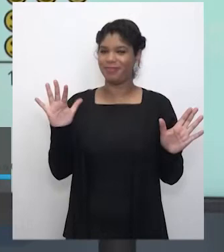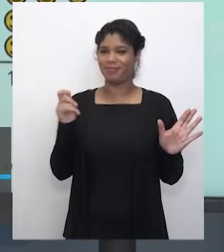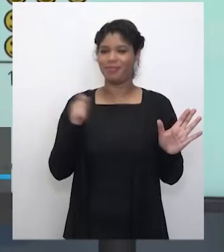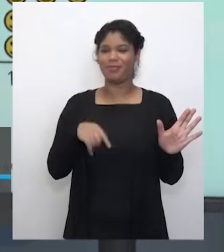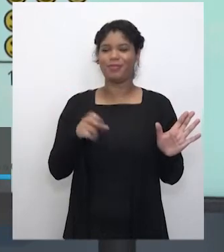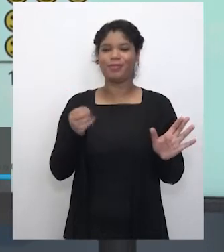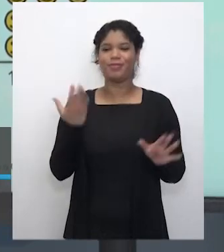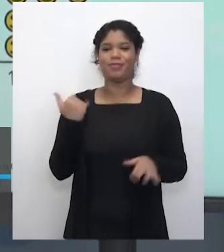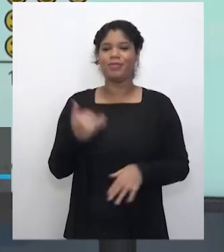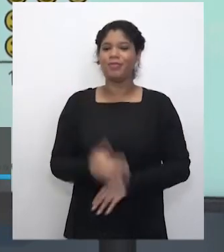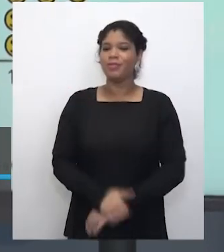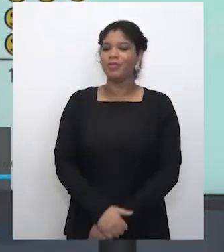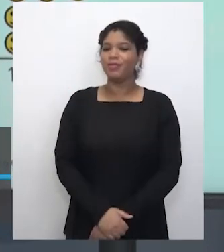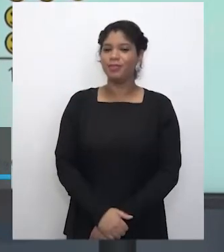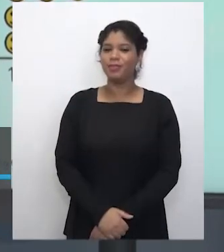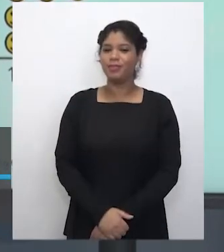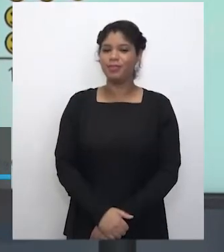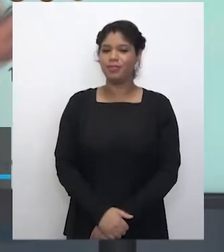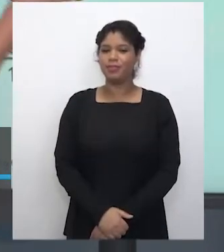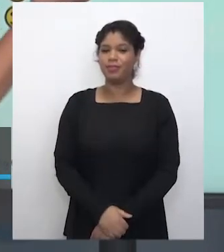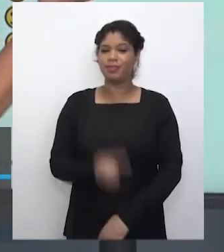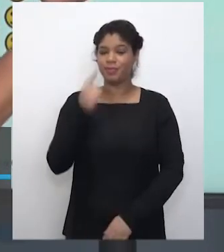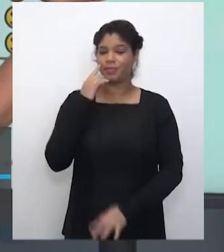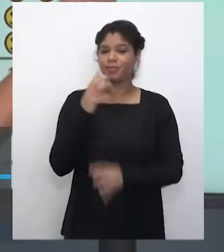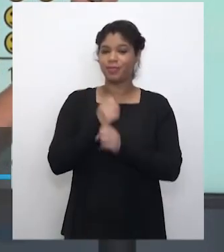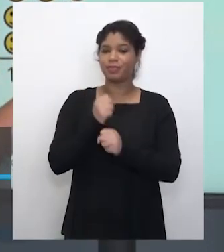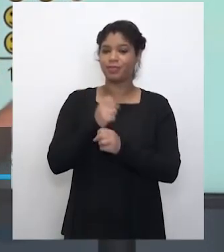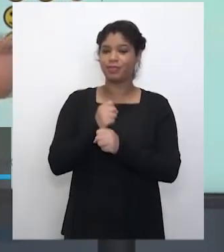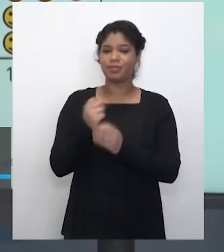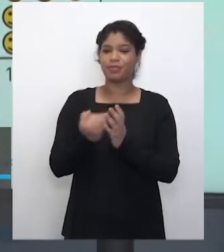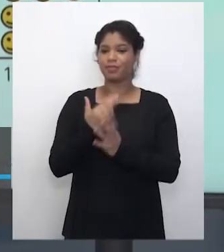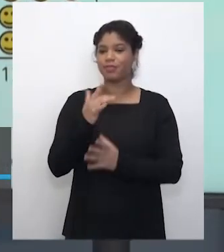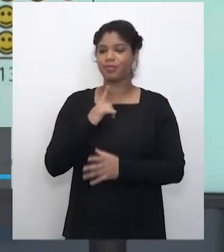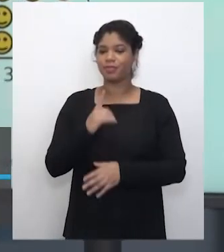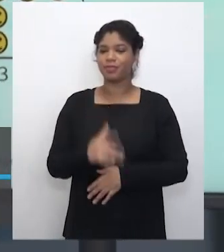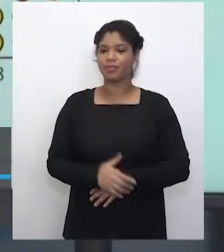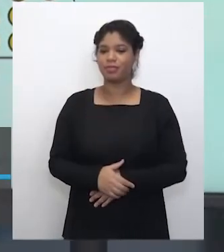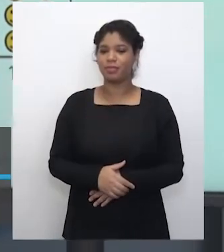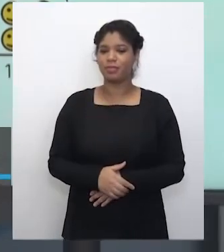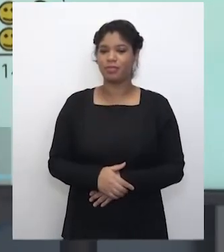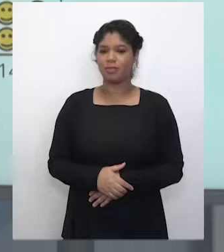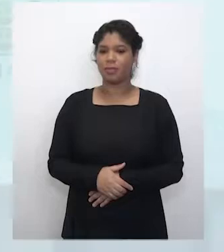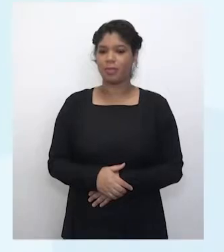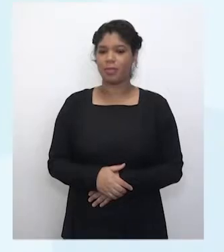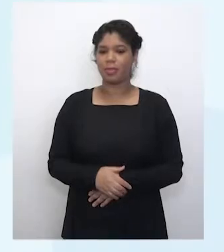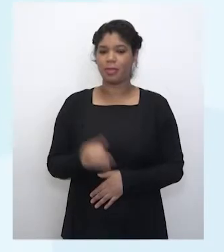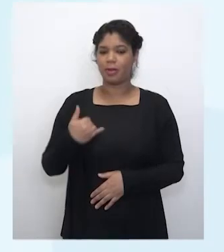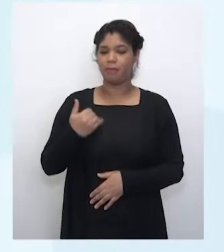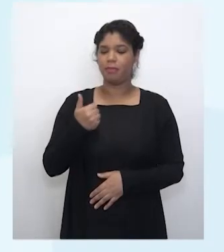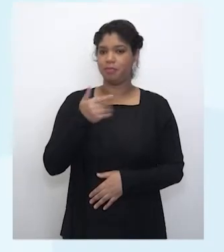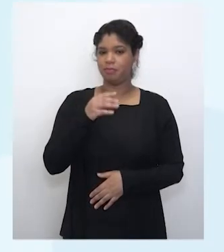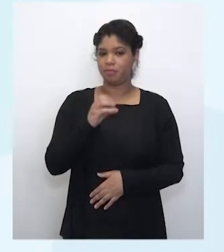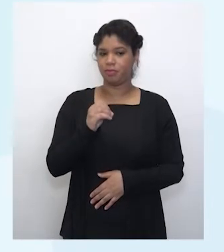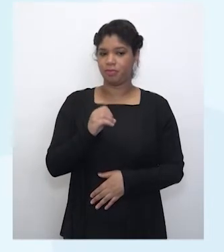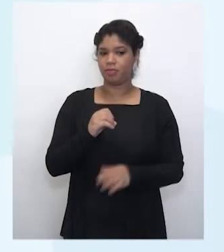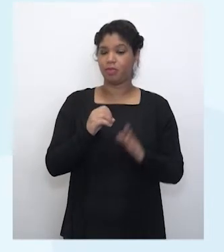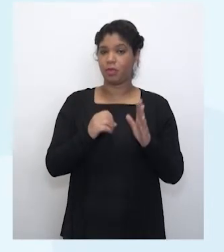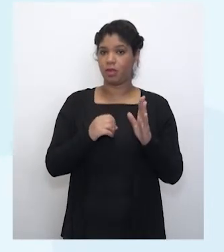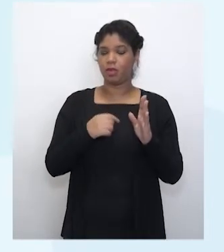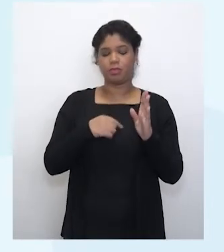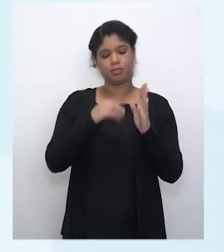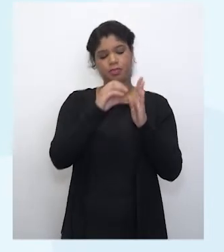você. Vem cá, vem. Vamos contar as carinhas, pessoal? Vamos lá. 10 anos, eu tenho